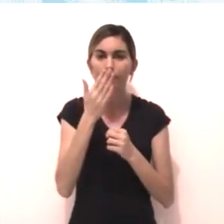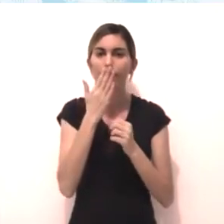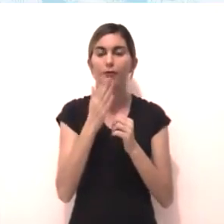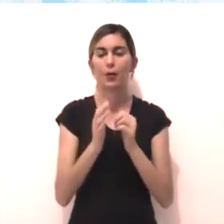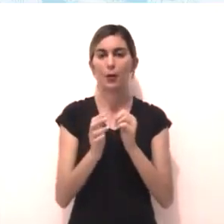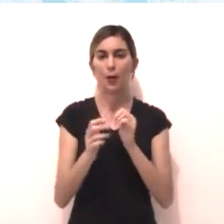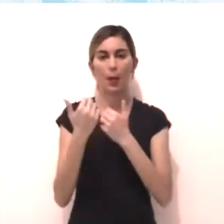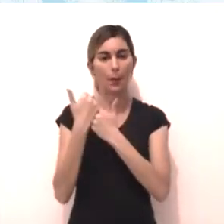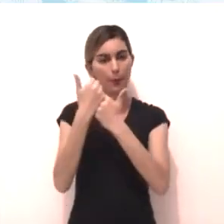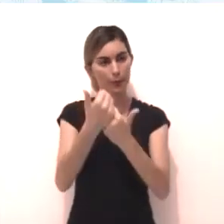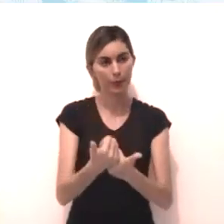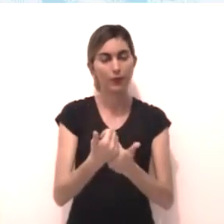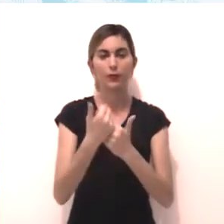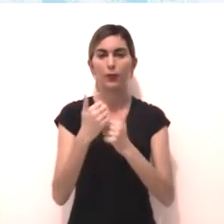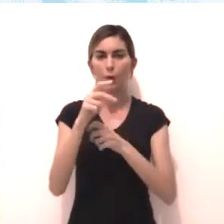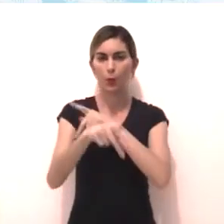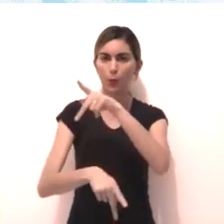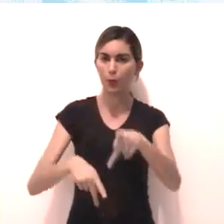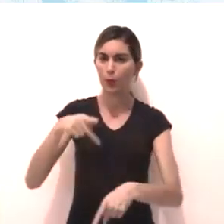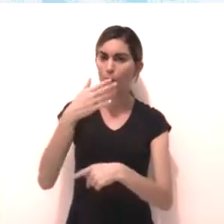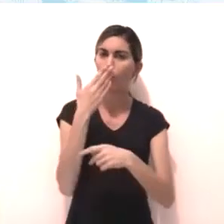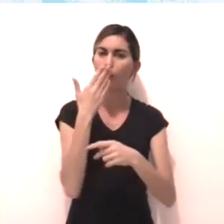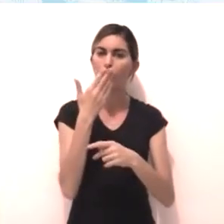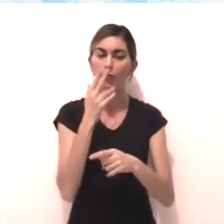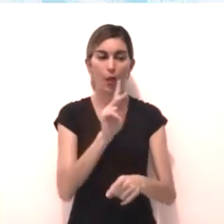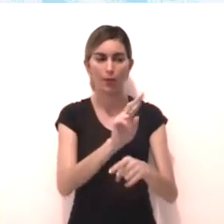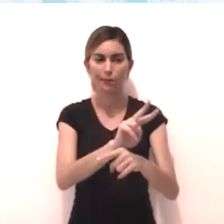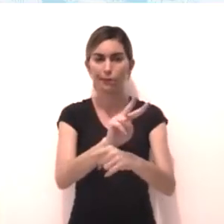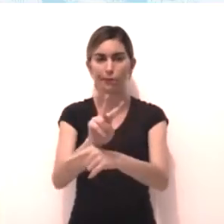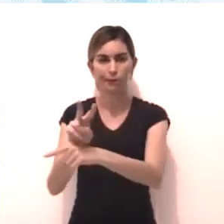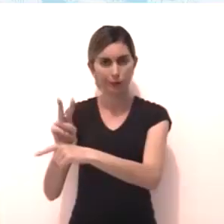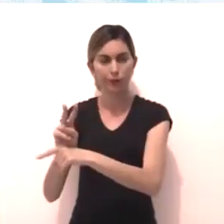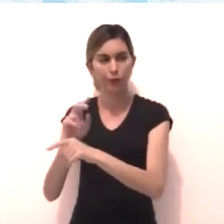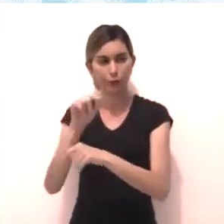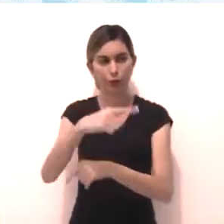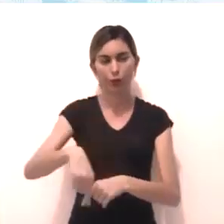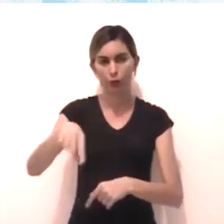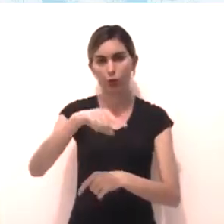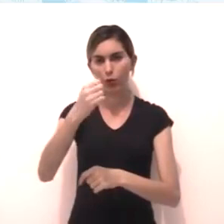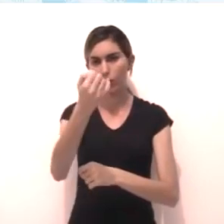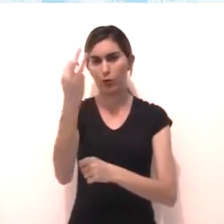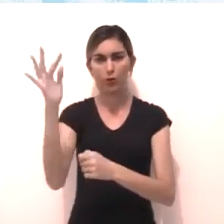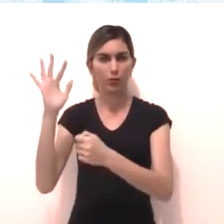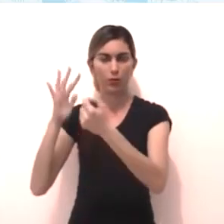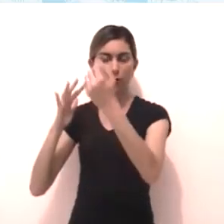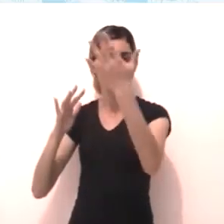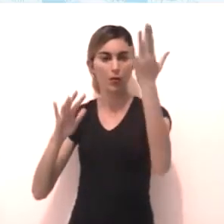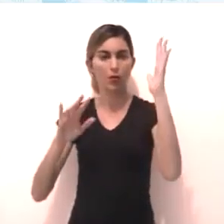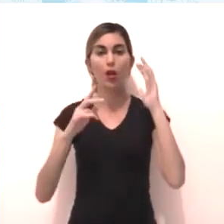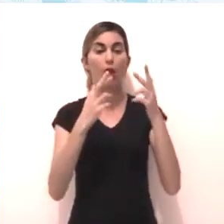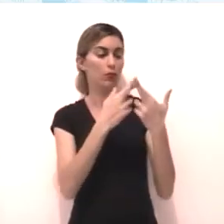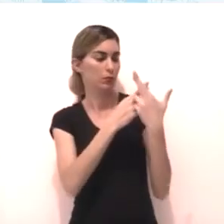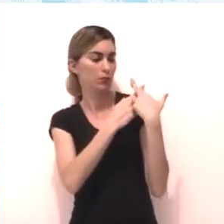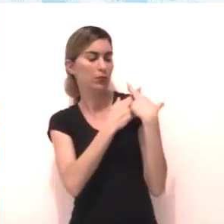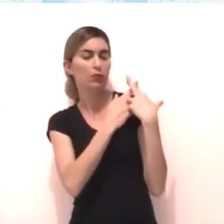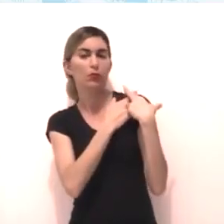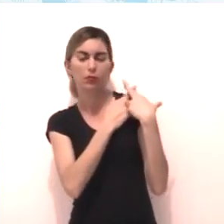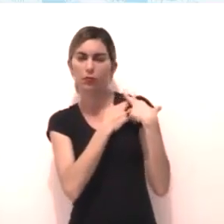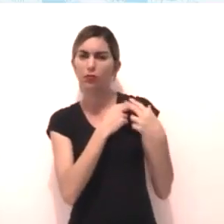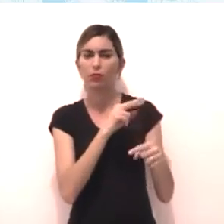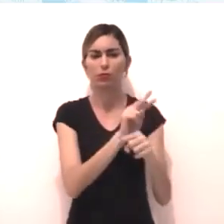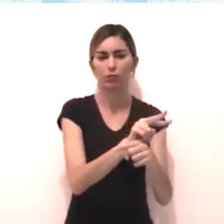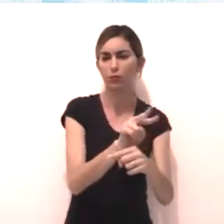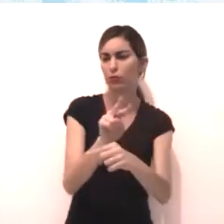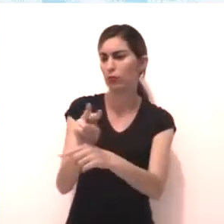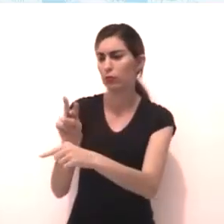nossos povos indígenas, que são os grandes protetores da nossa floresta. São eles responsáveis